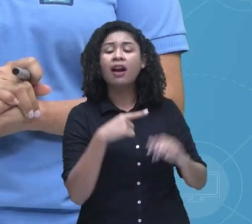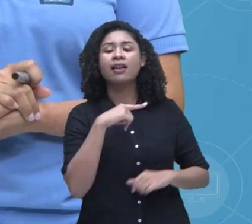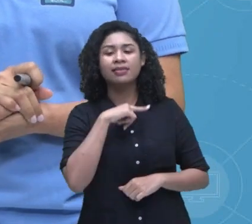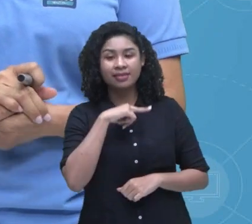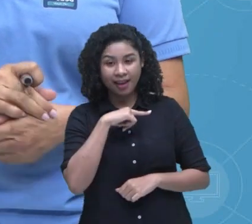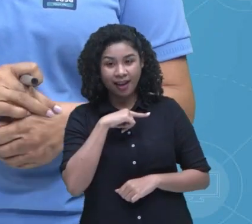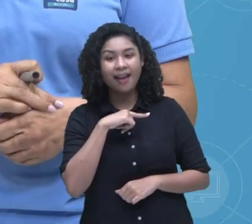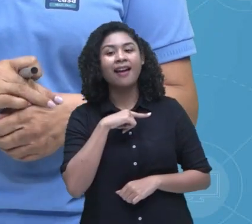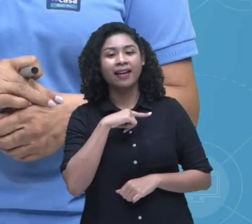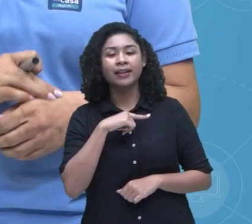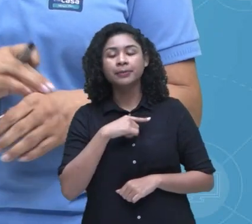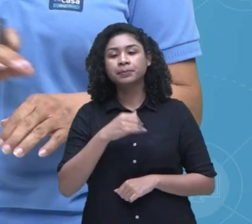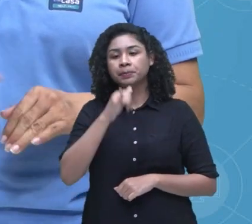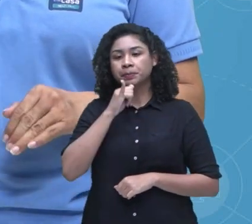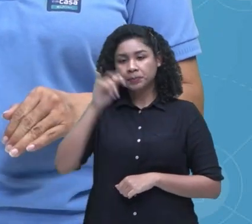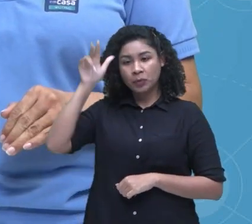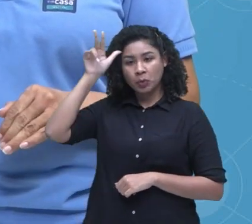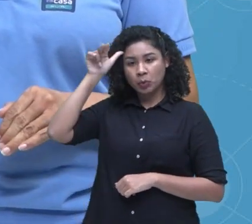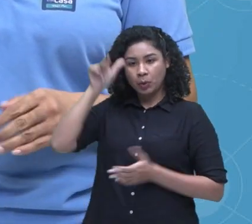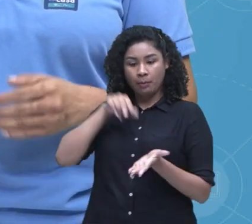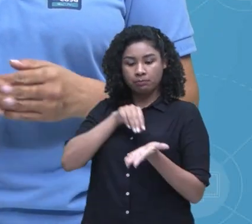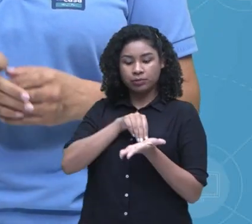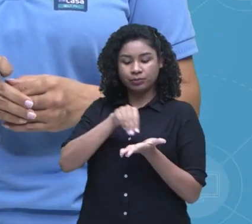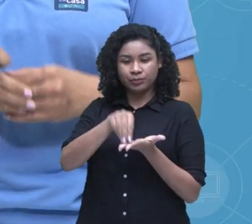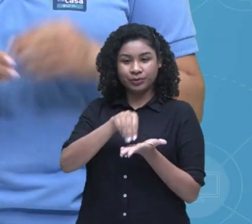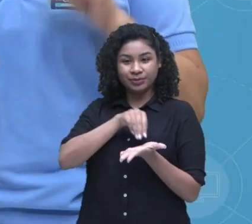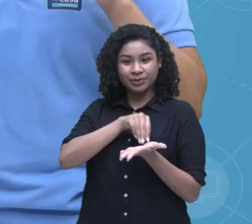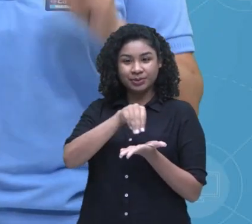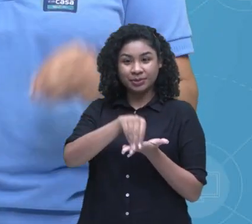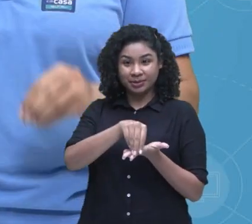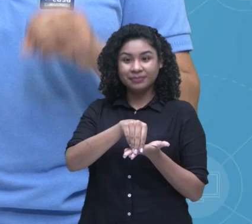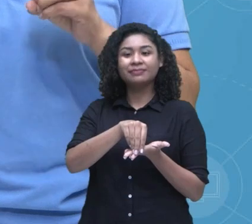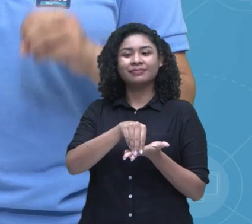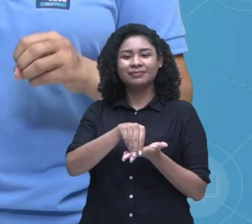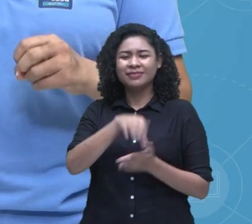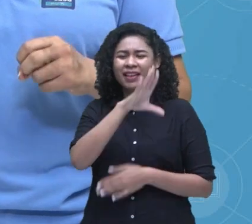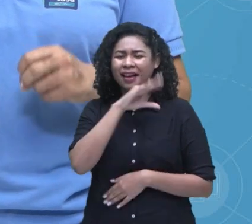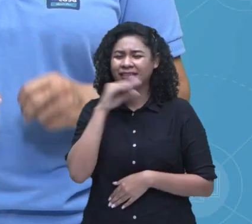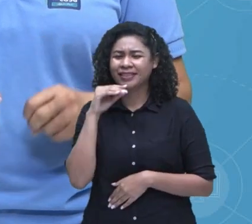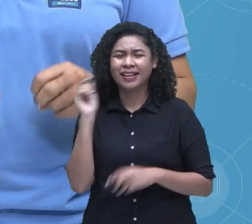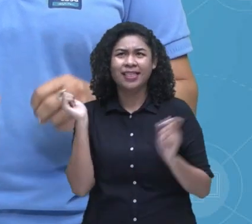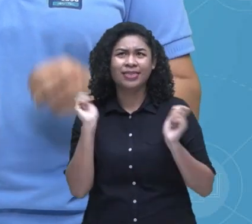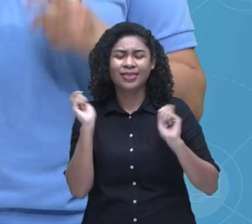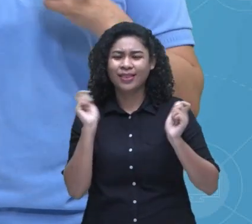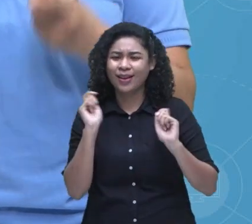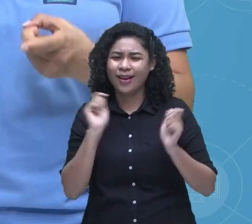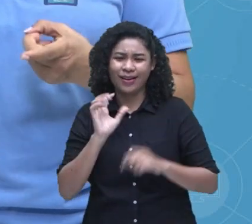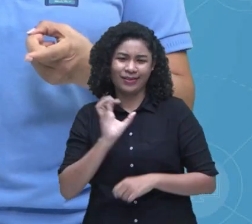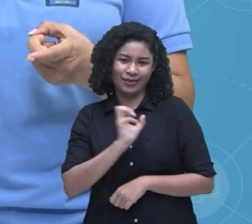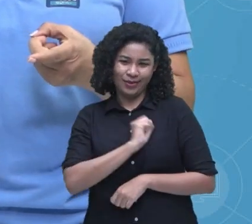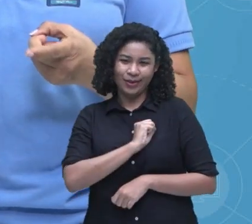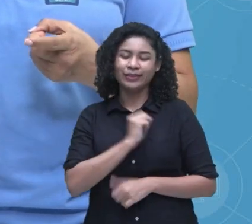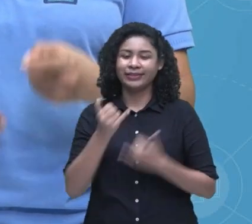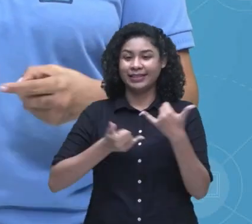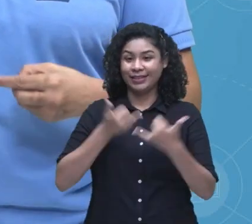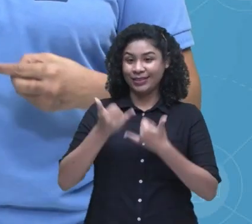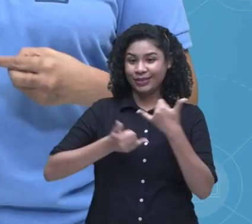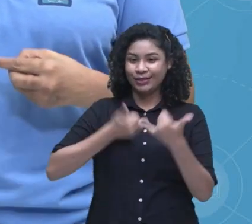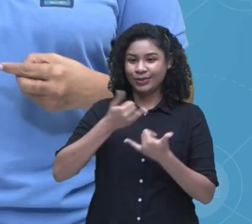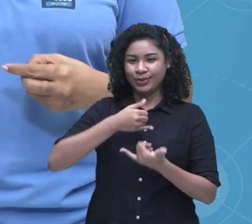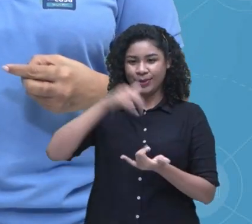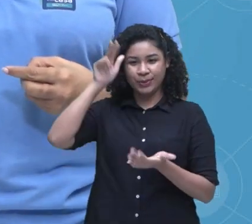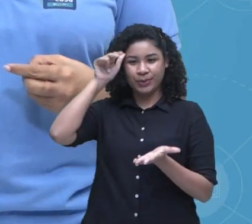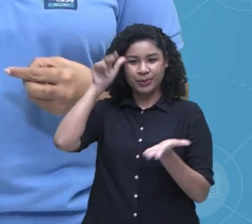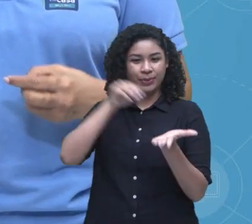será? Peça de um jogo de tabuleiro, né? As crianças adoram brincar com o jogo de damas. Então,